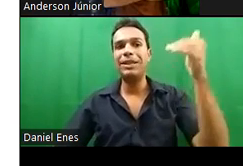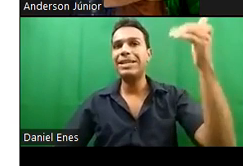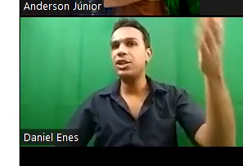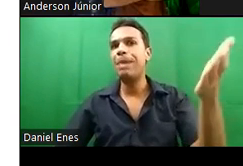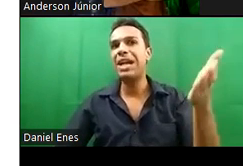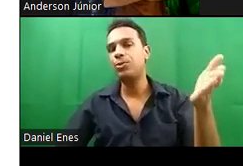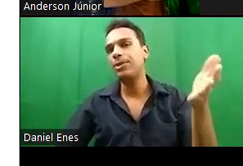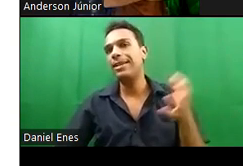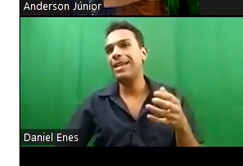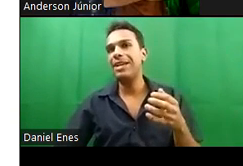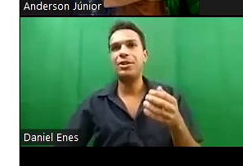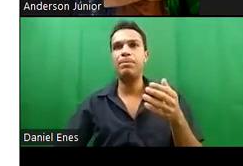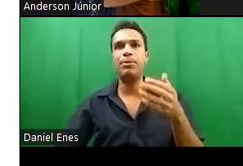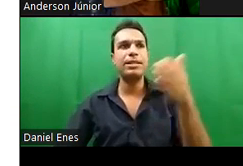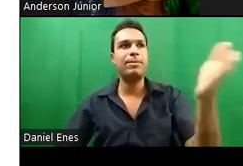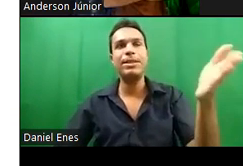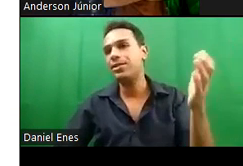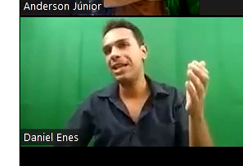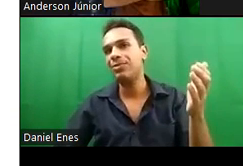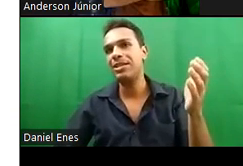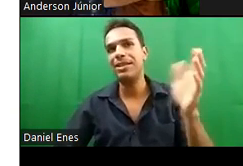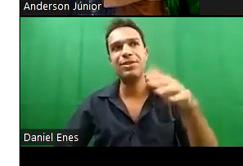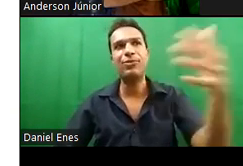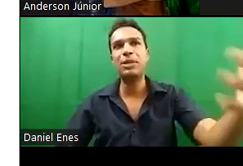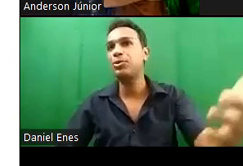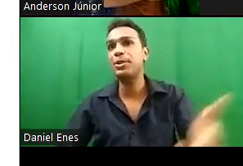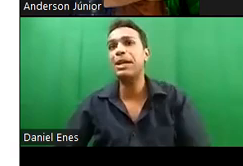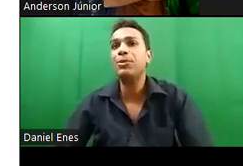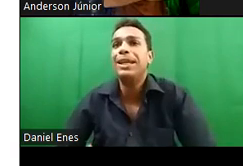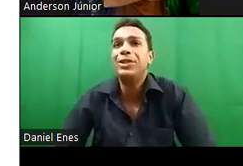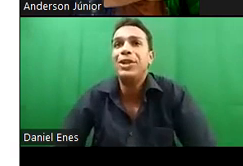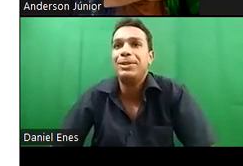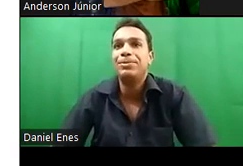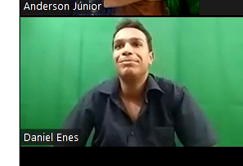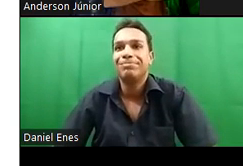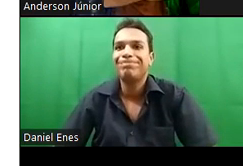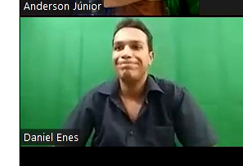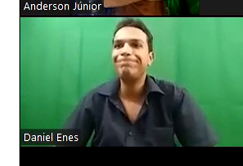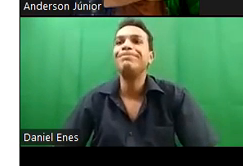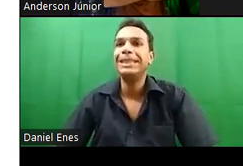E uma dessas particularidades que, por exemplo, existe na língua de sinais é o fato de os sinais não terem gênero.